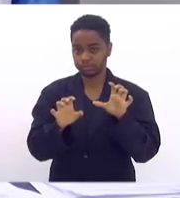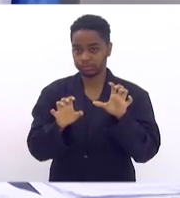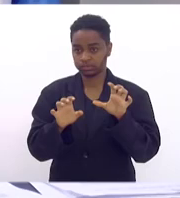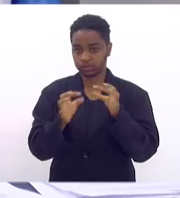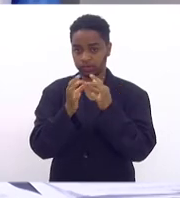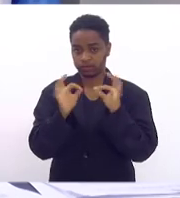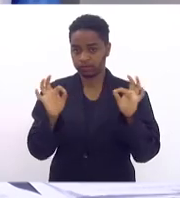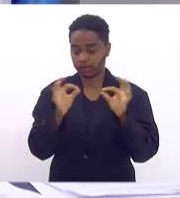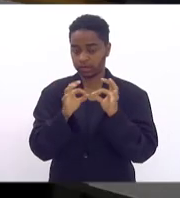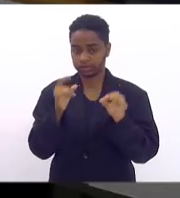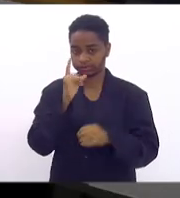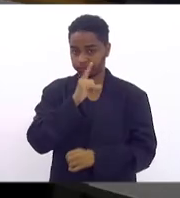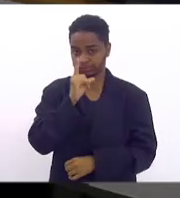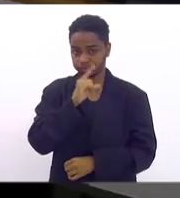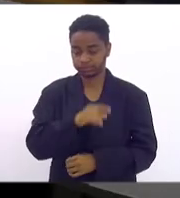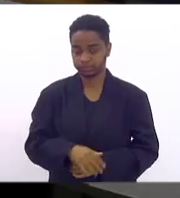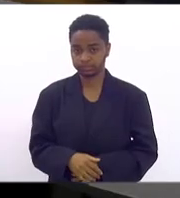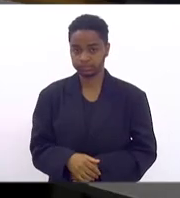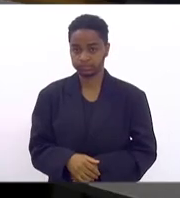a sua segunda pergunta.